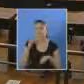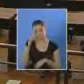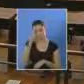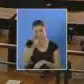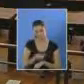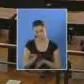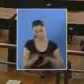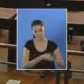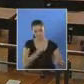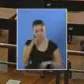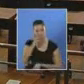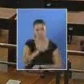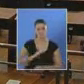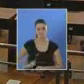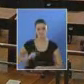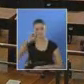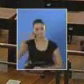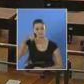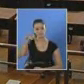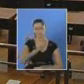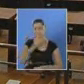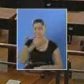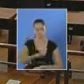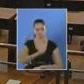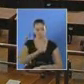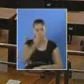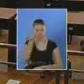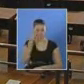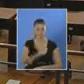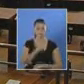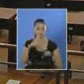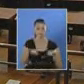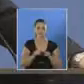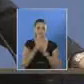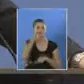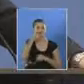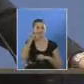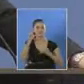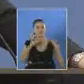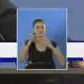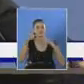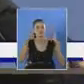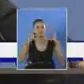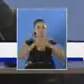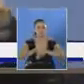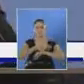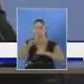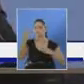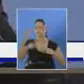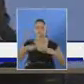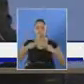Senhor Presidente, senhores vereadores, público presente, telespectadores da TV Câmara, muito boa noite.